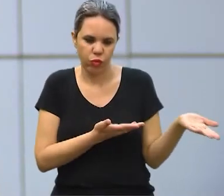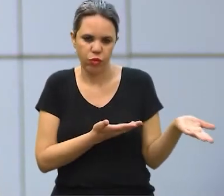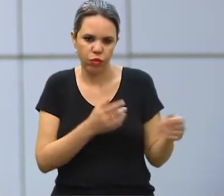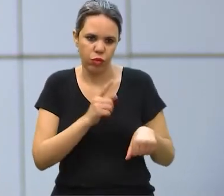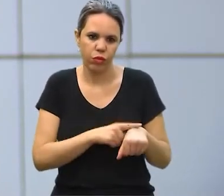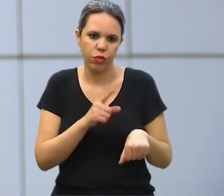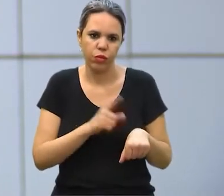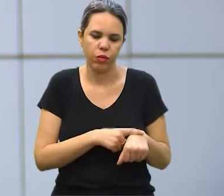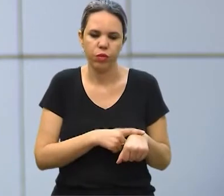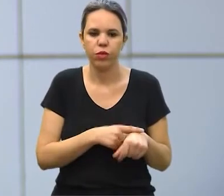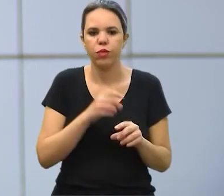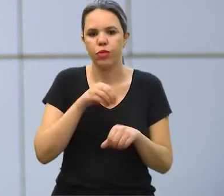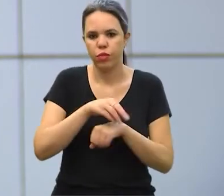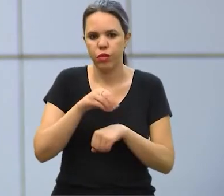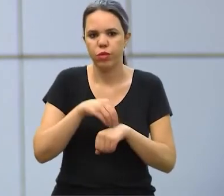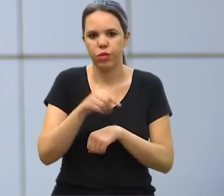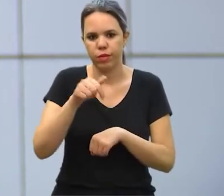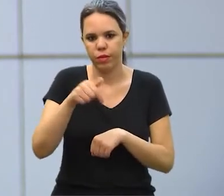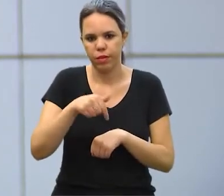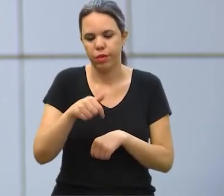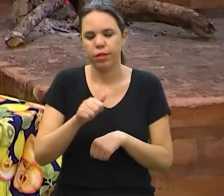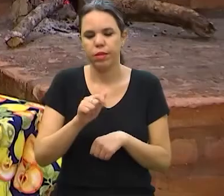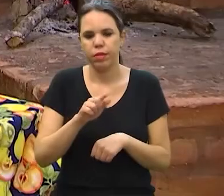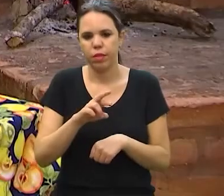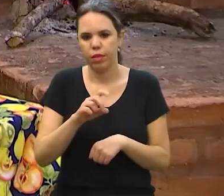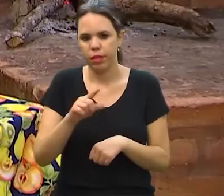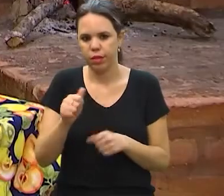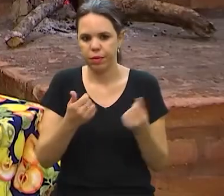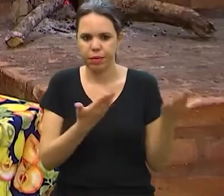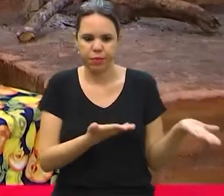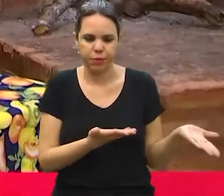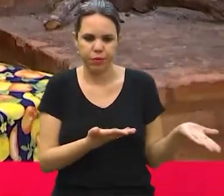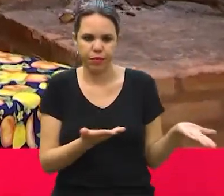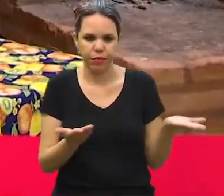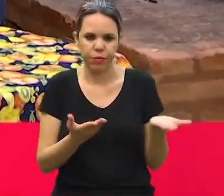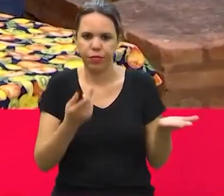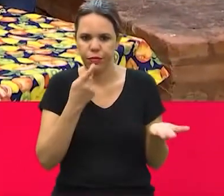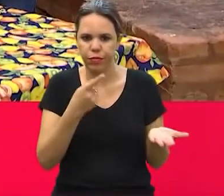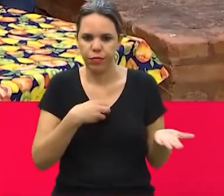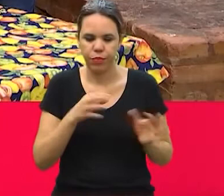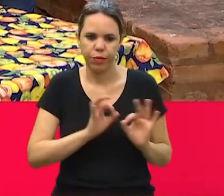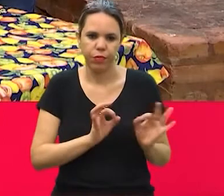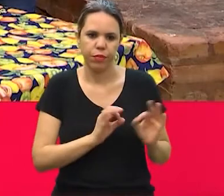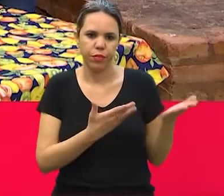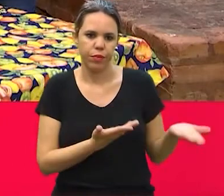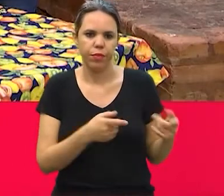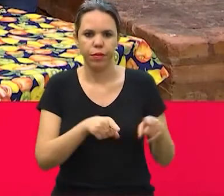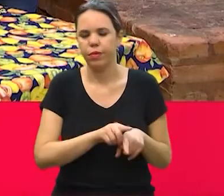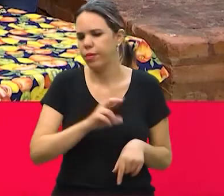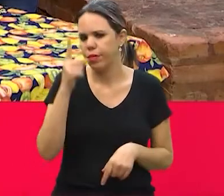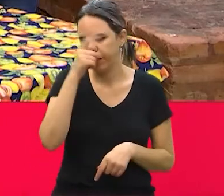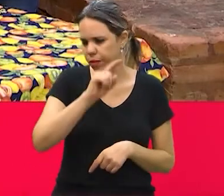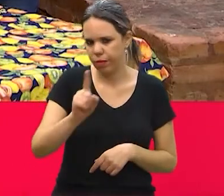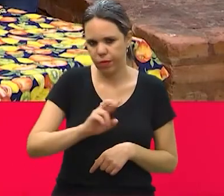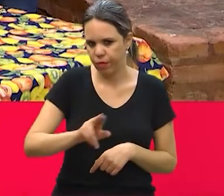é o momento de pegar mais dicas aqui da Alessandra. Alessandra, e aí? Agora vamos falar do modo de preparo, que também não é